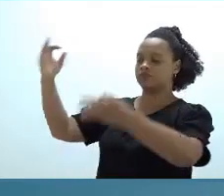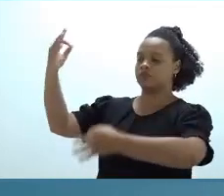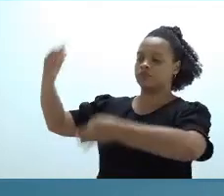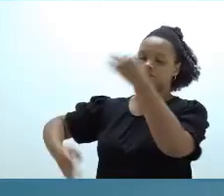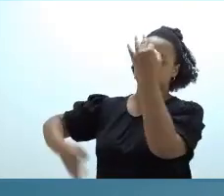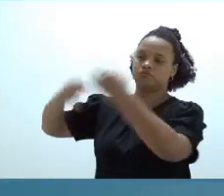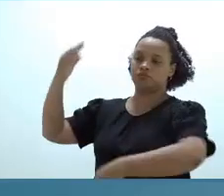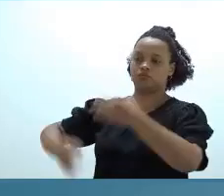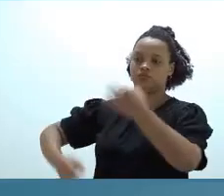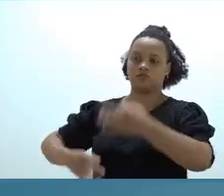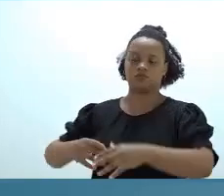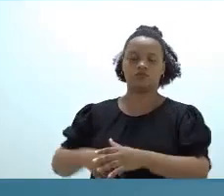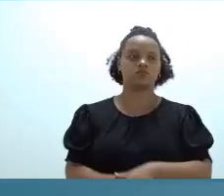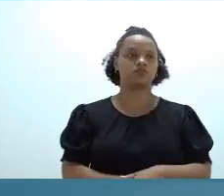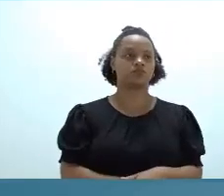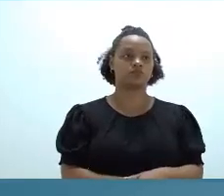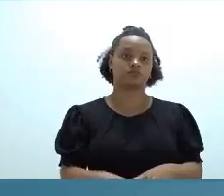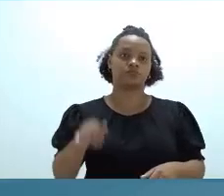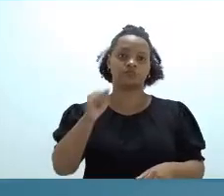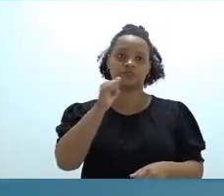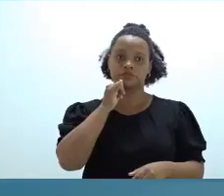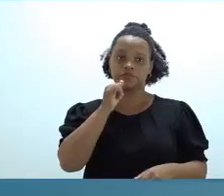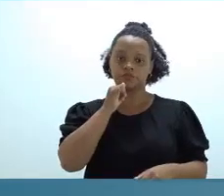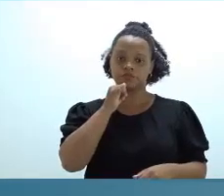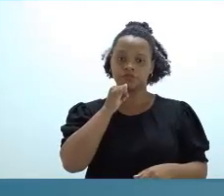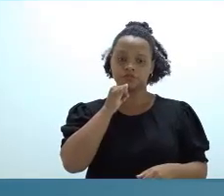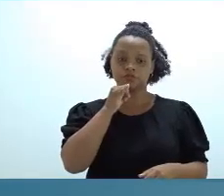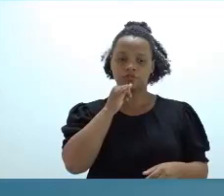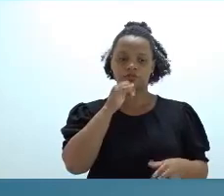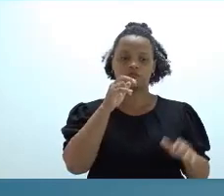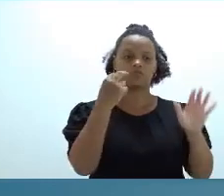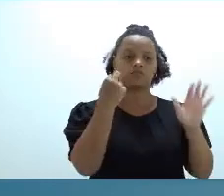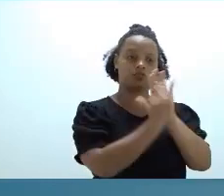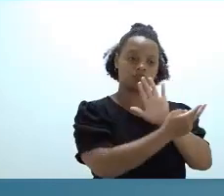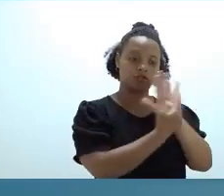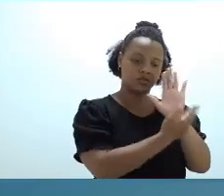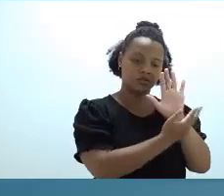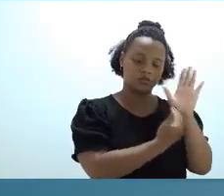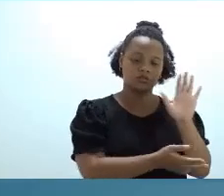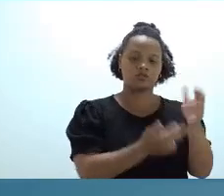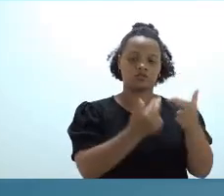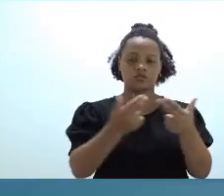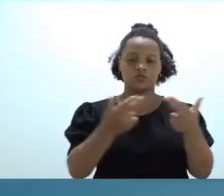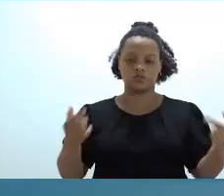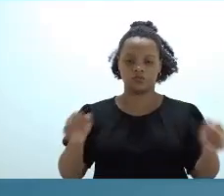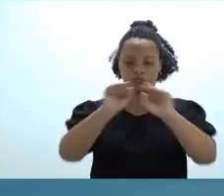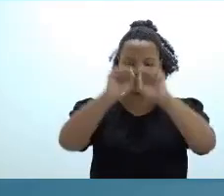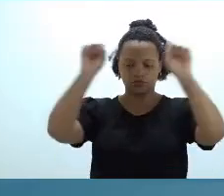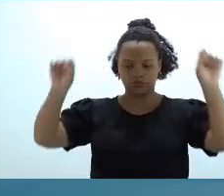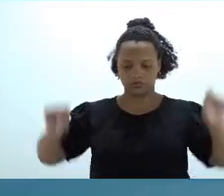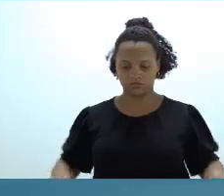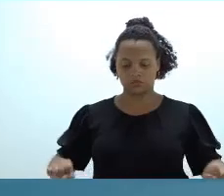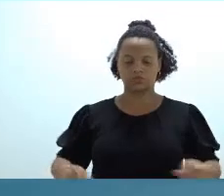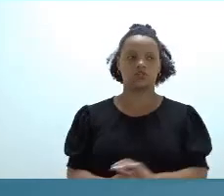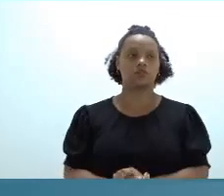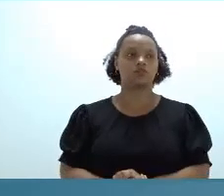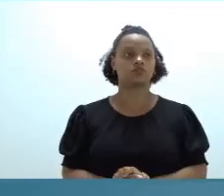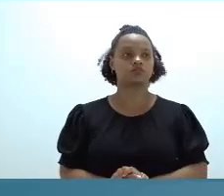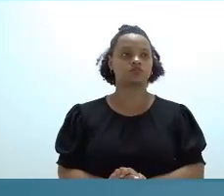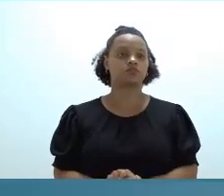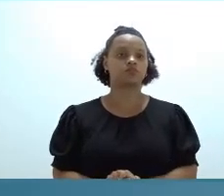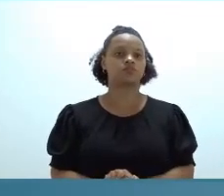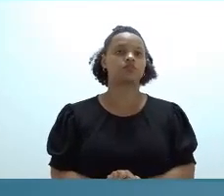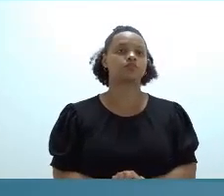que fixam competência privativa aos guardados de família, sucessões da fazenda pública, da infância e juventude, dentre